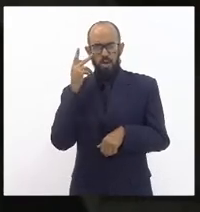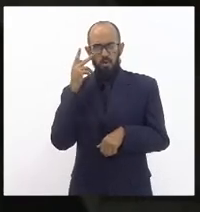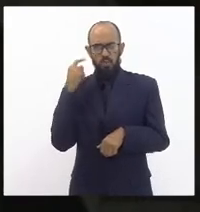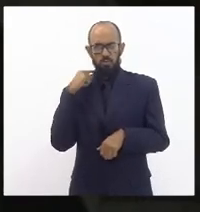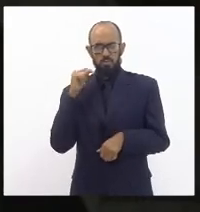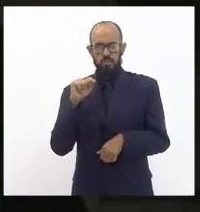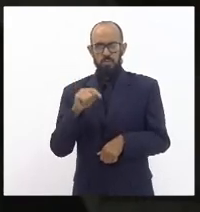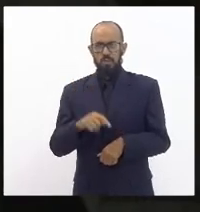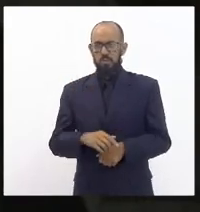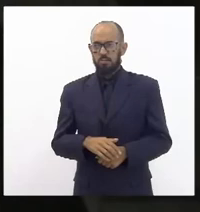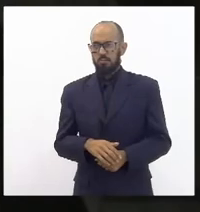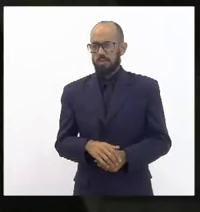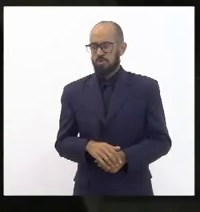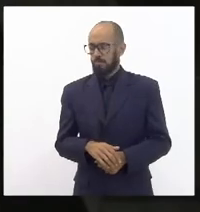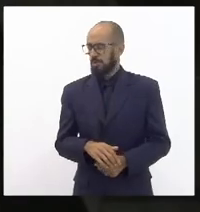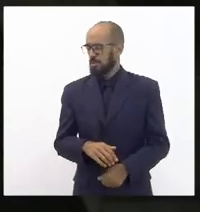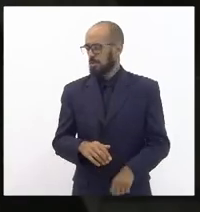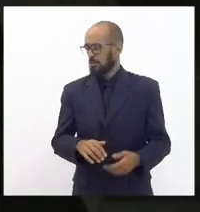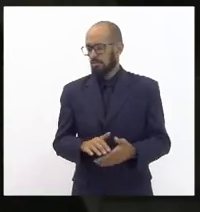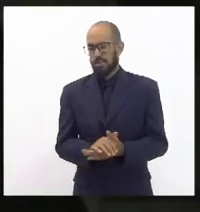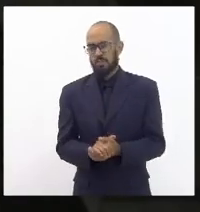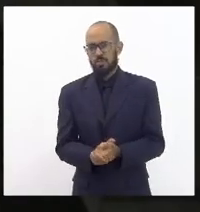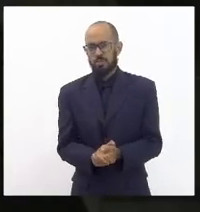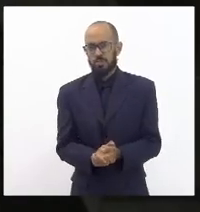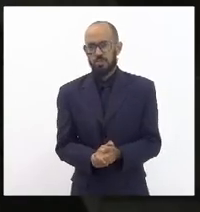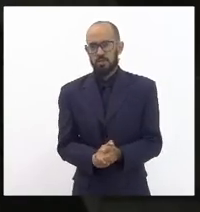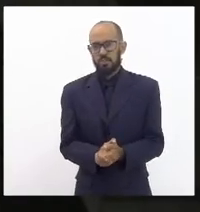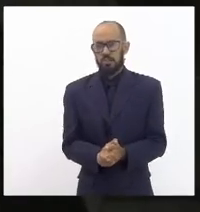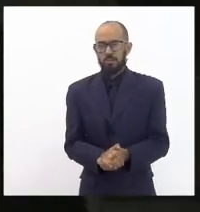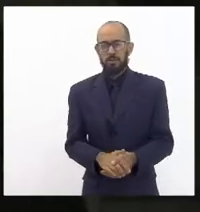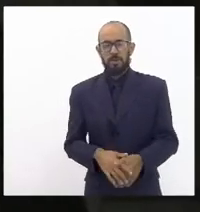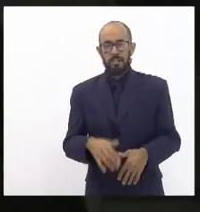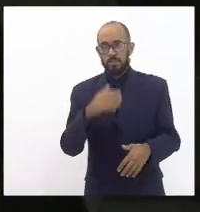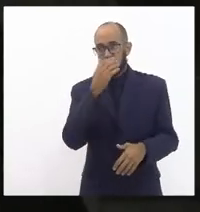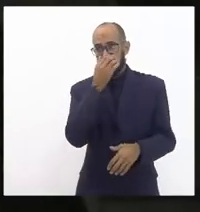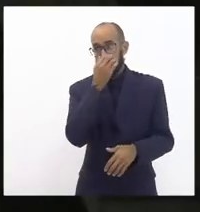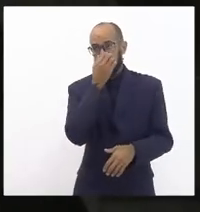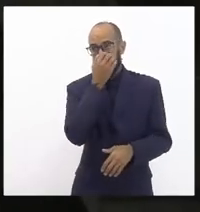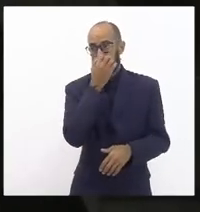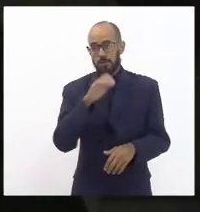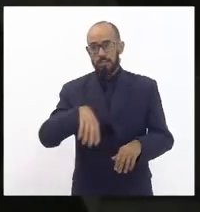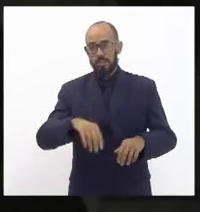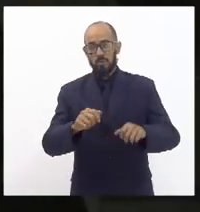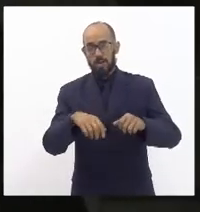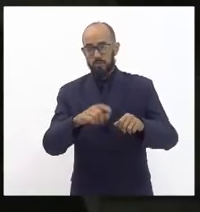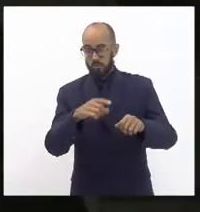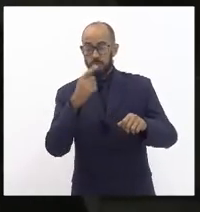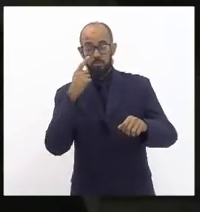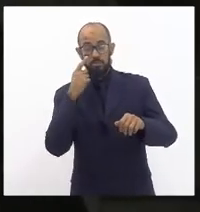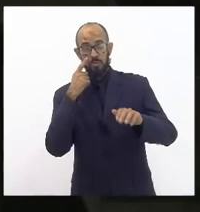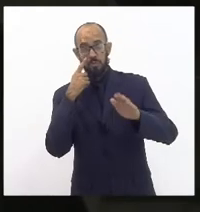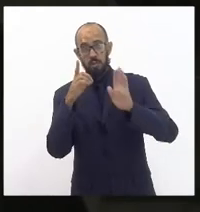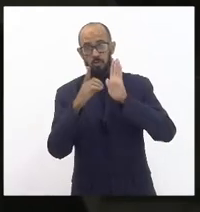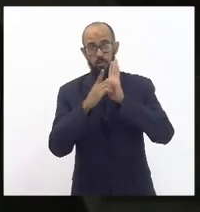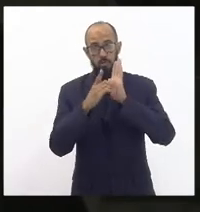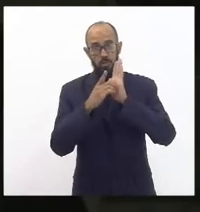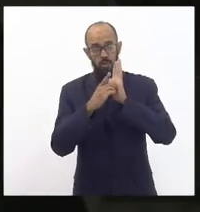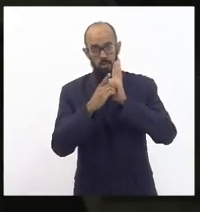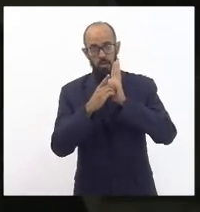espírito santo só para você entender a dimensão e com o Detran trata